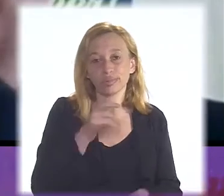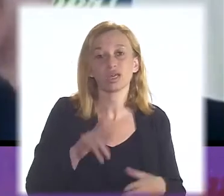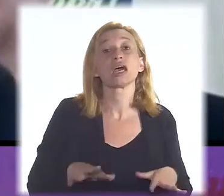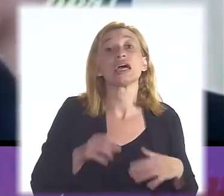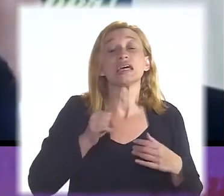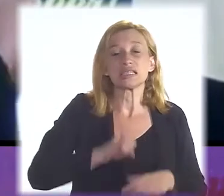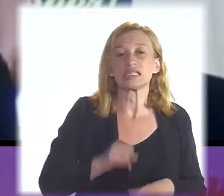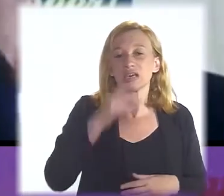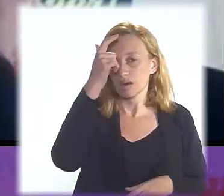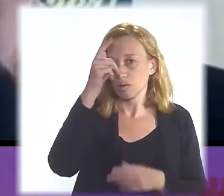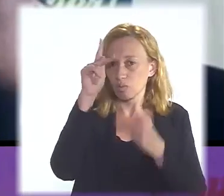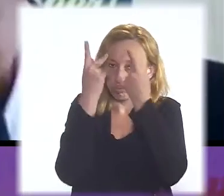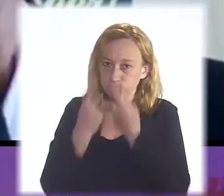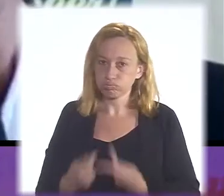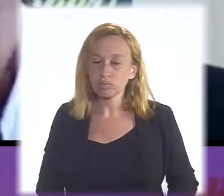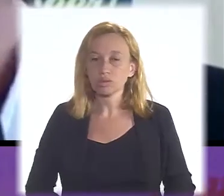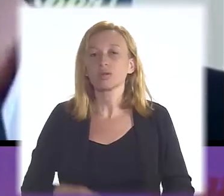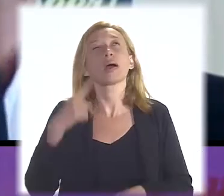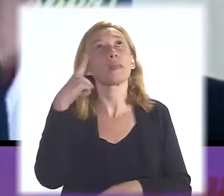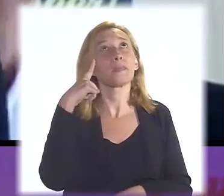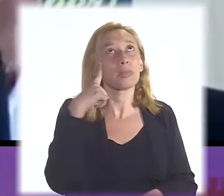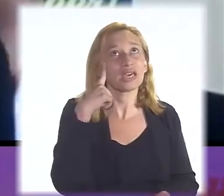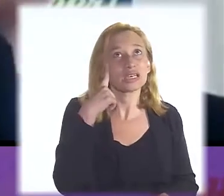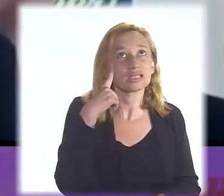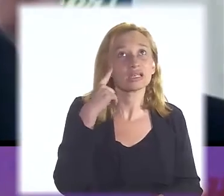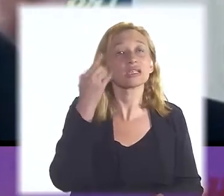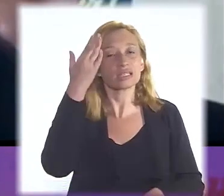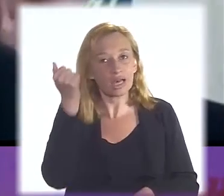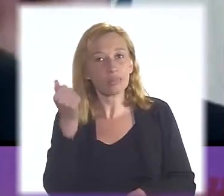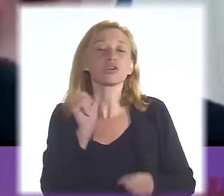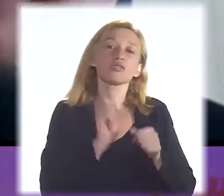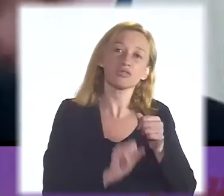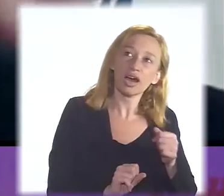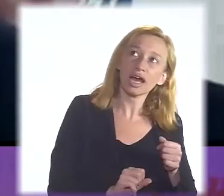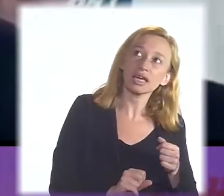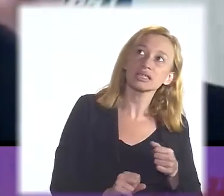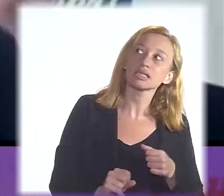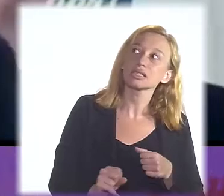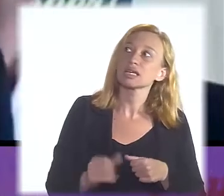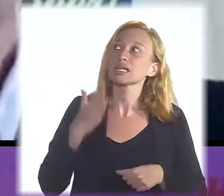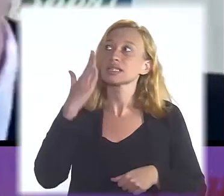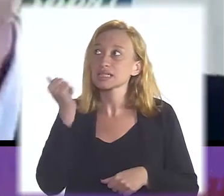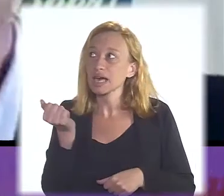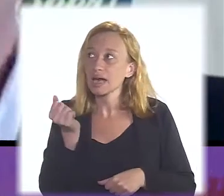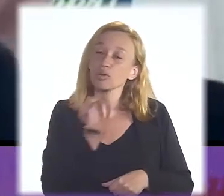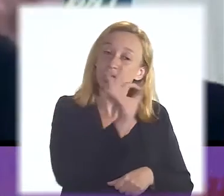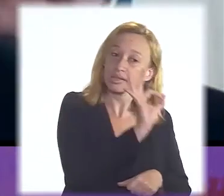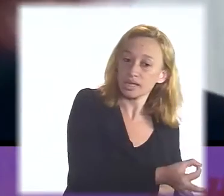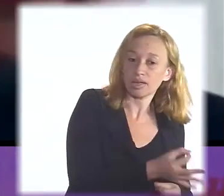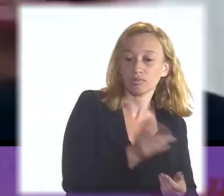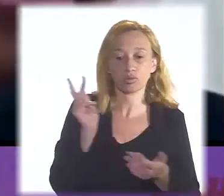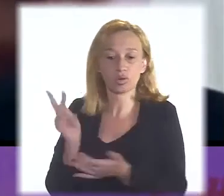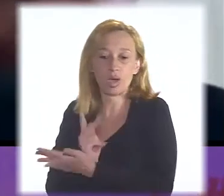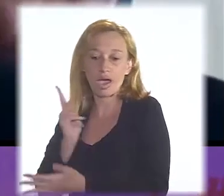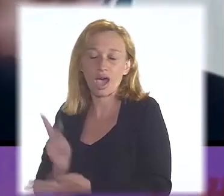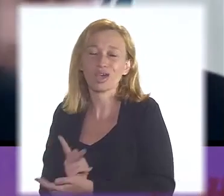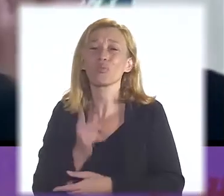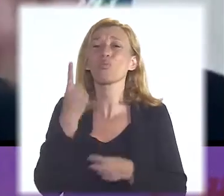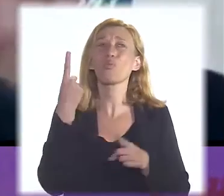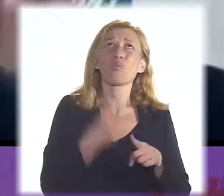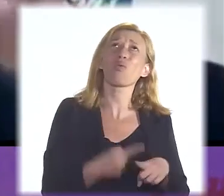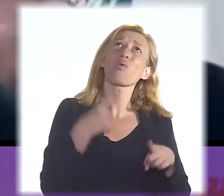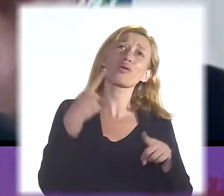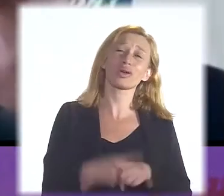lamentavelmente. Se o ser humano pensa, se o ser humano tem noção daquilo que faz, se o ser humano sabe distinguir o certo e o